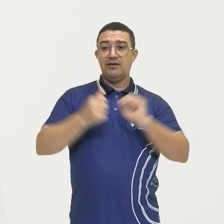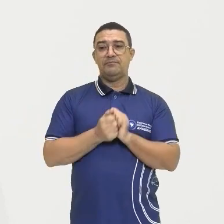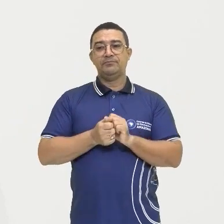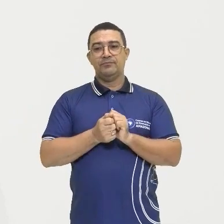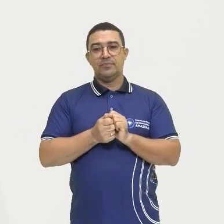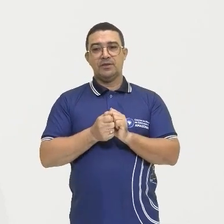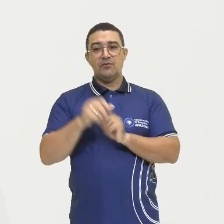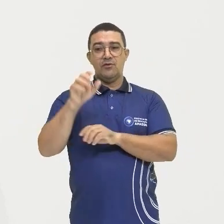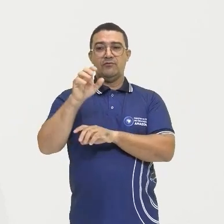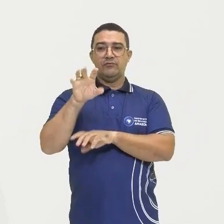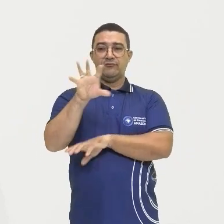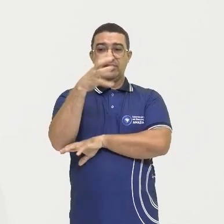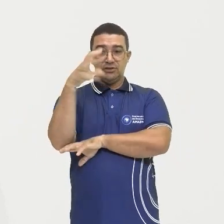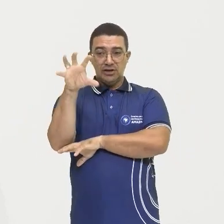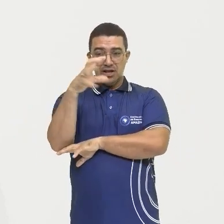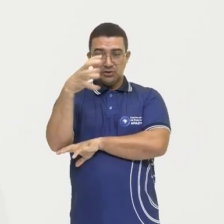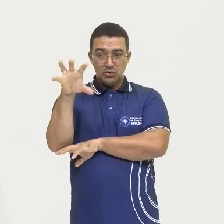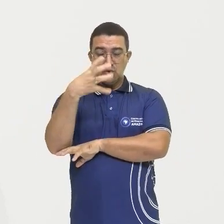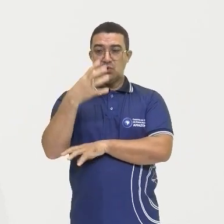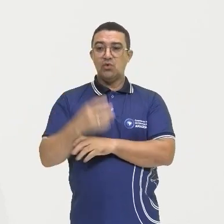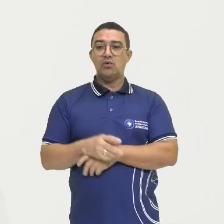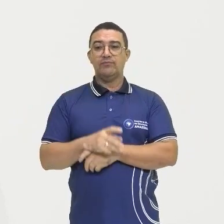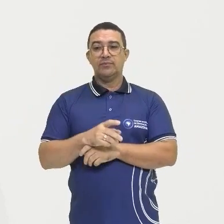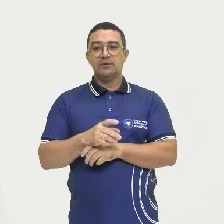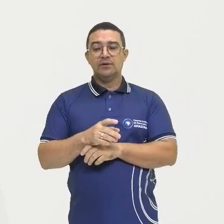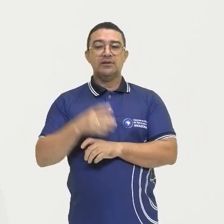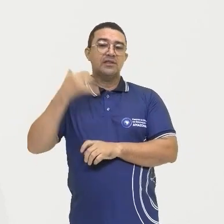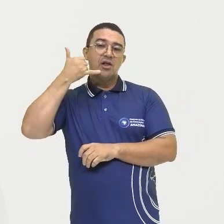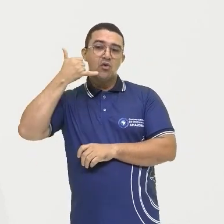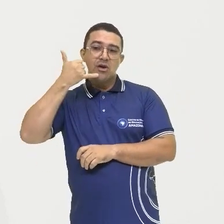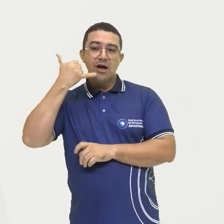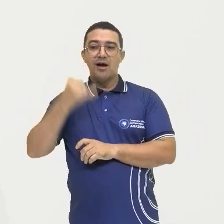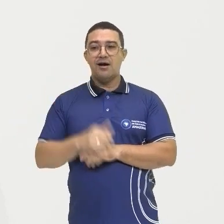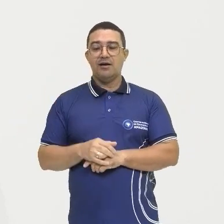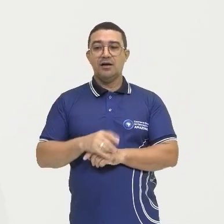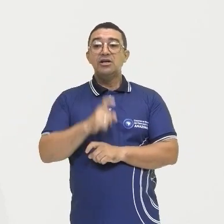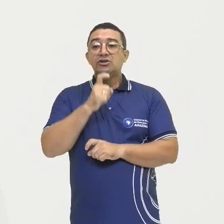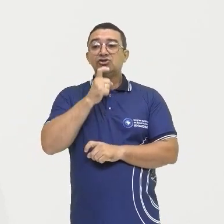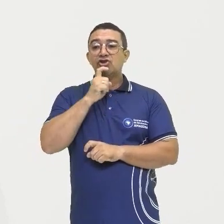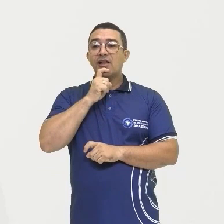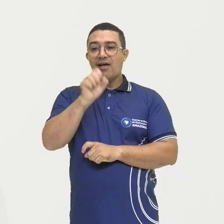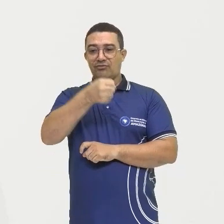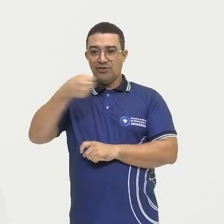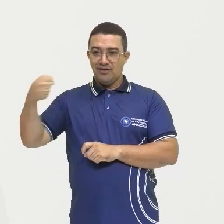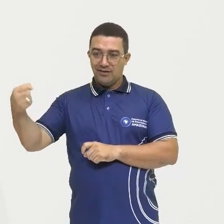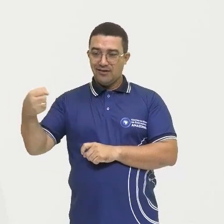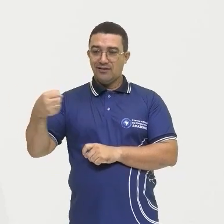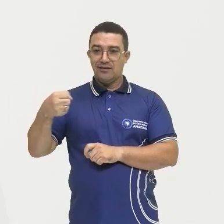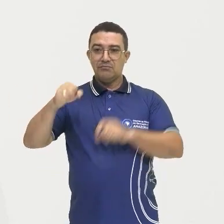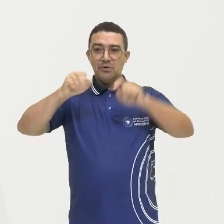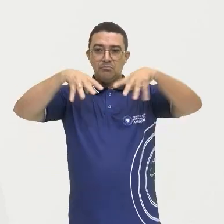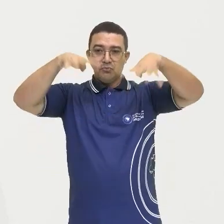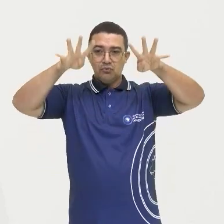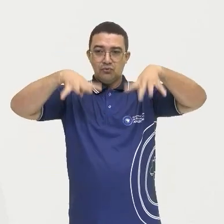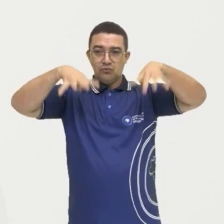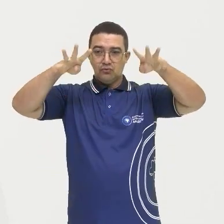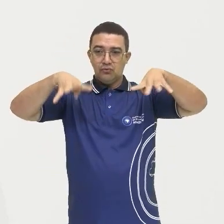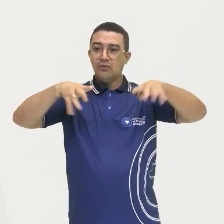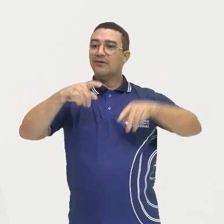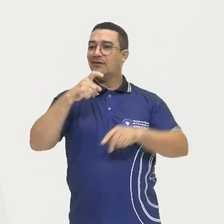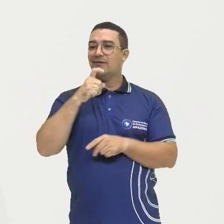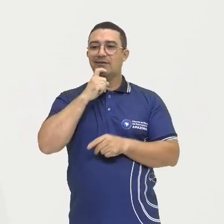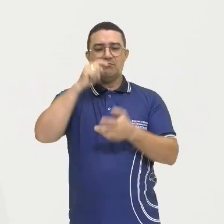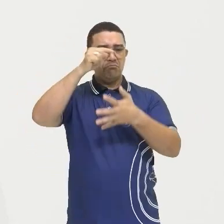São aparelhos de TV, celular, geladeiras, dentre outros, tá certo? E